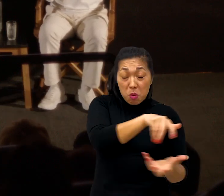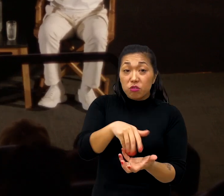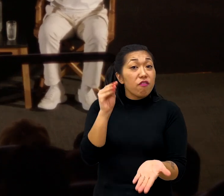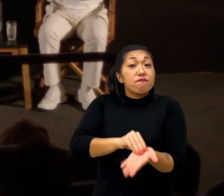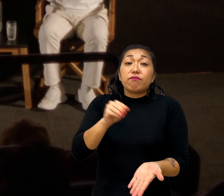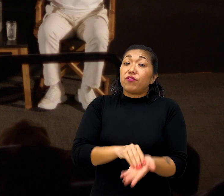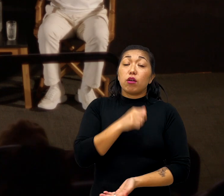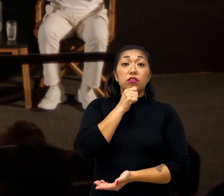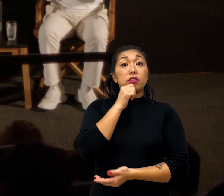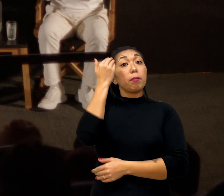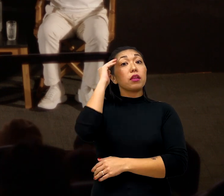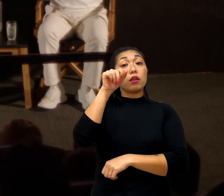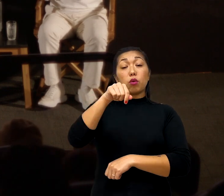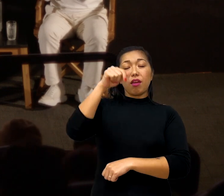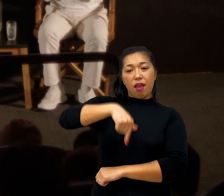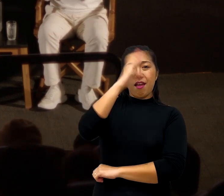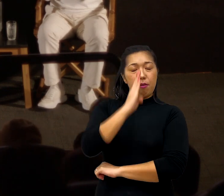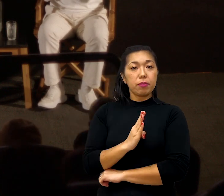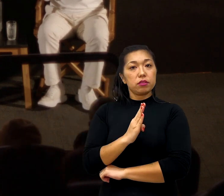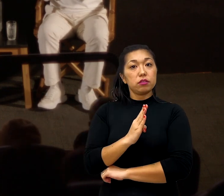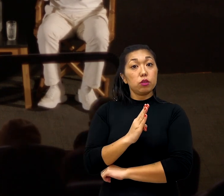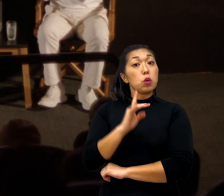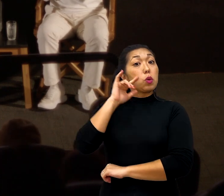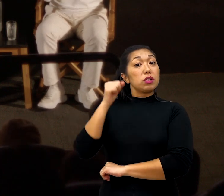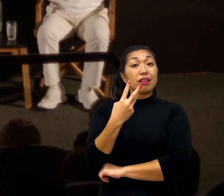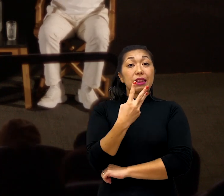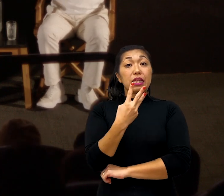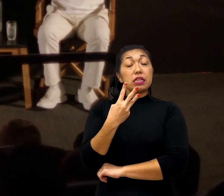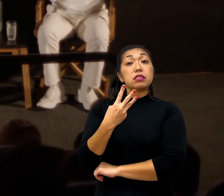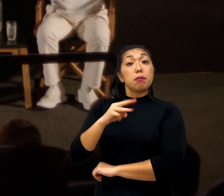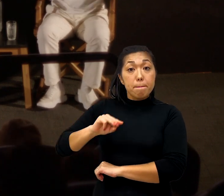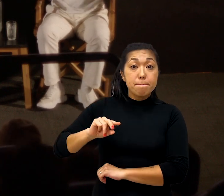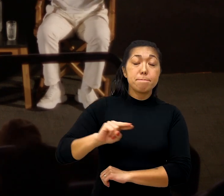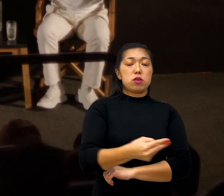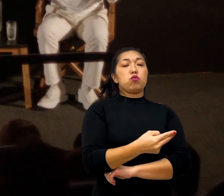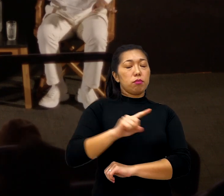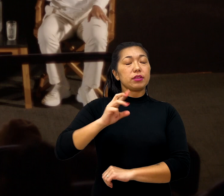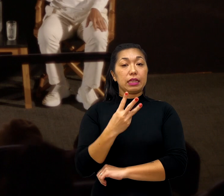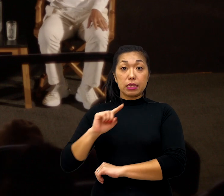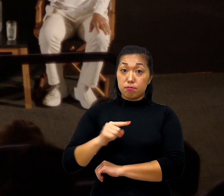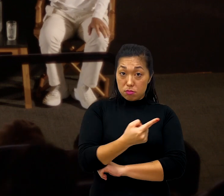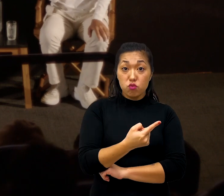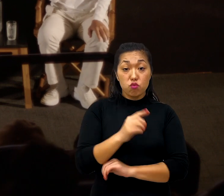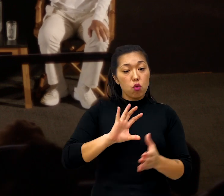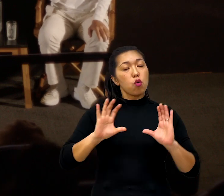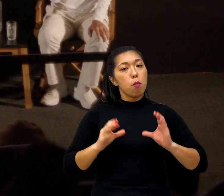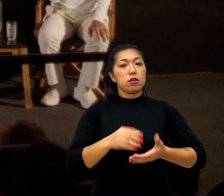vai ser esse país no dia que 3.000 comunidades quilombolas, que já têm certidão, for